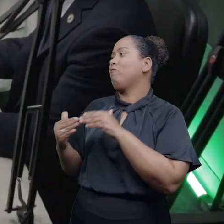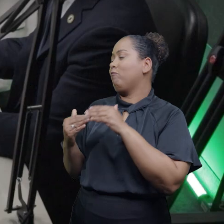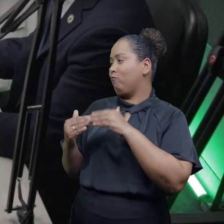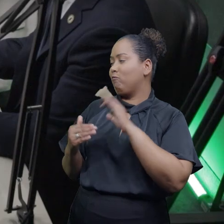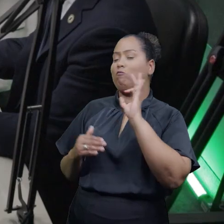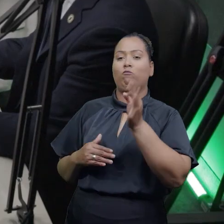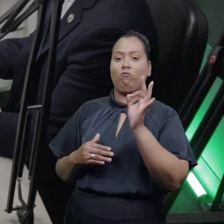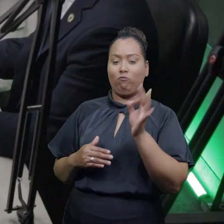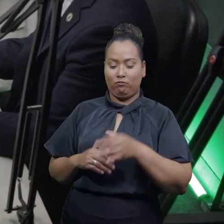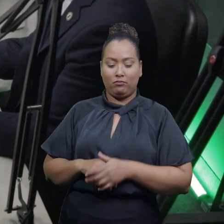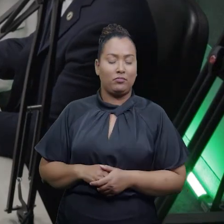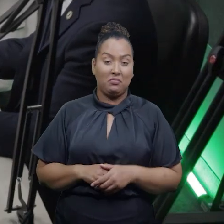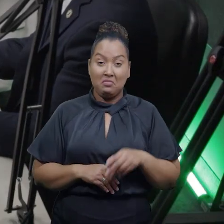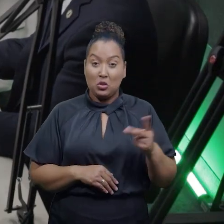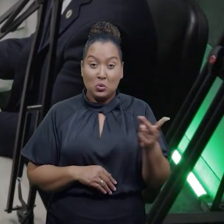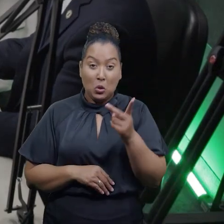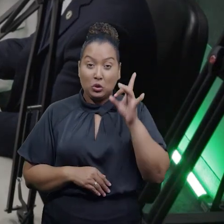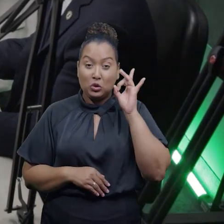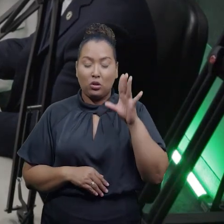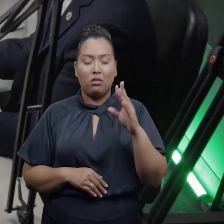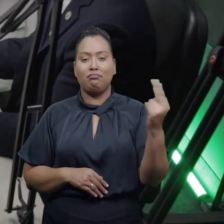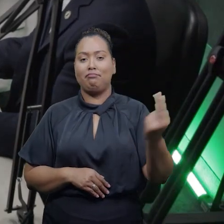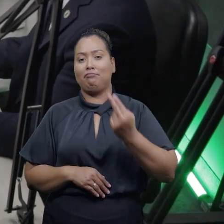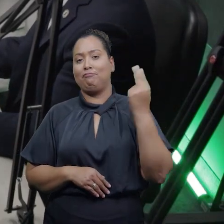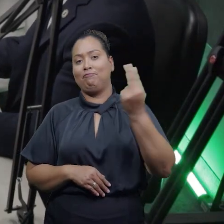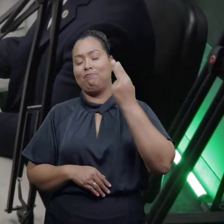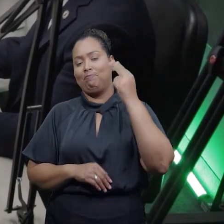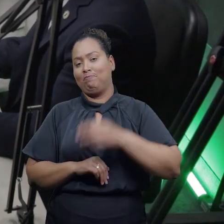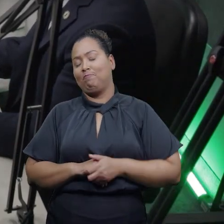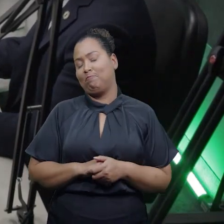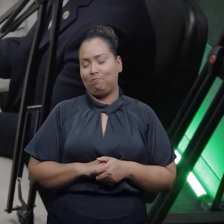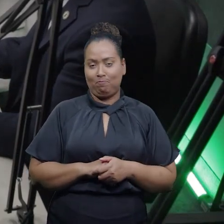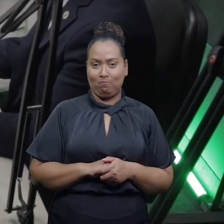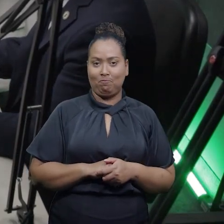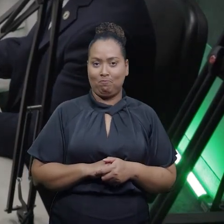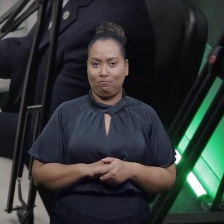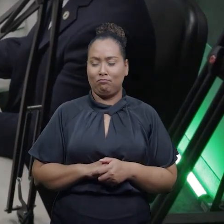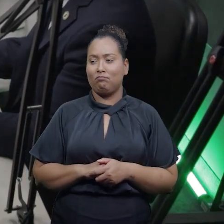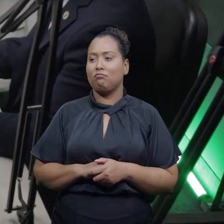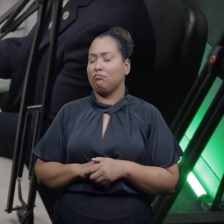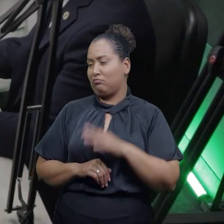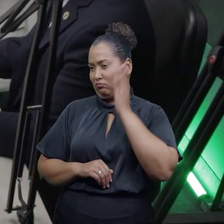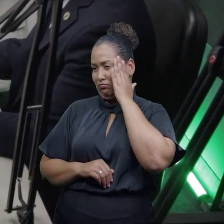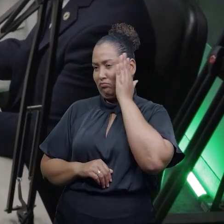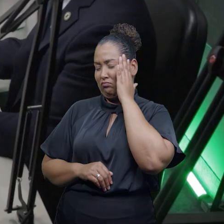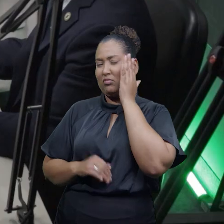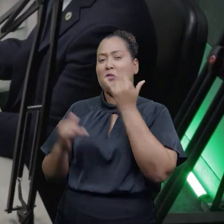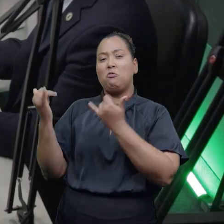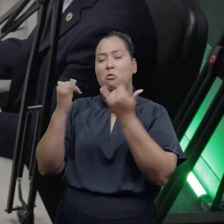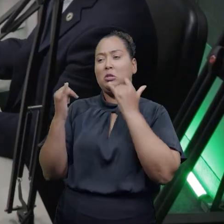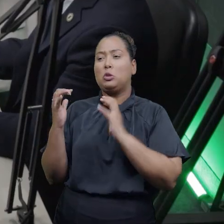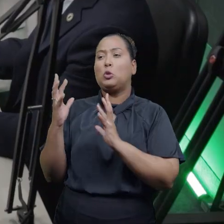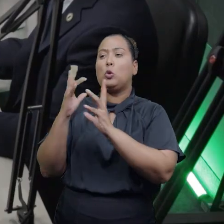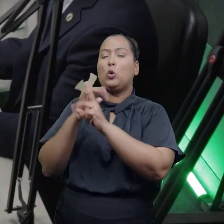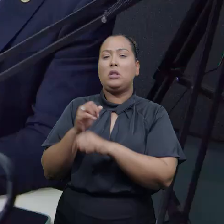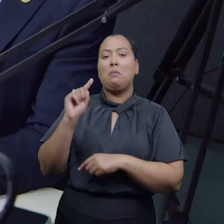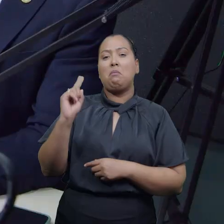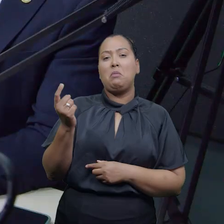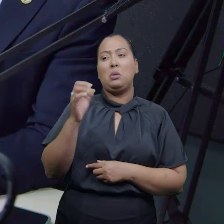com certeza que é absolutamente insuficiente. Esses dados, ainda que aproximados quanto